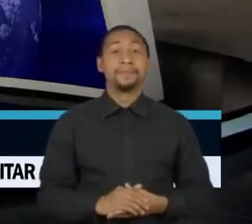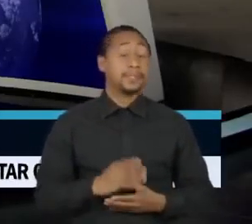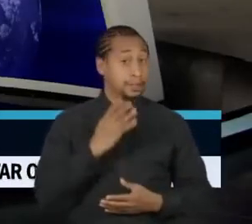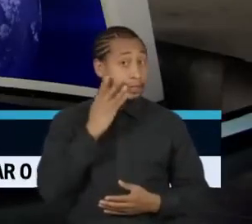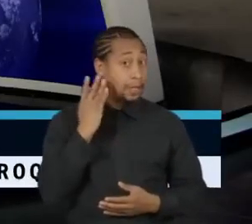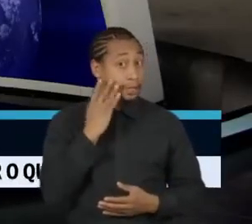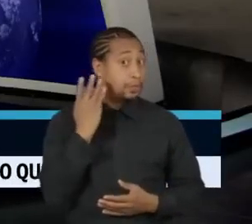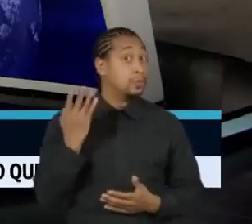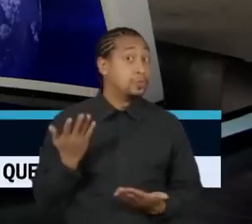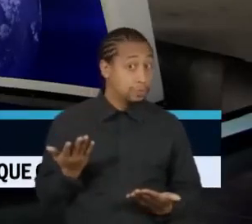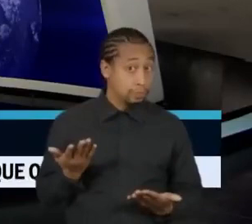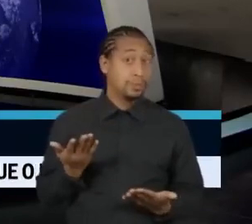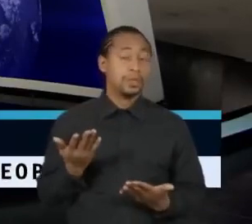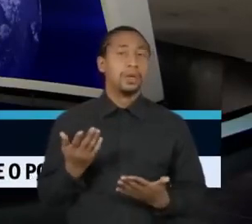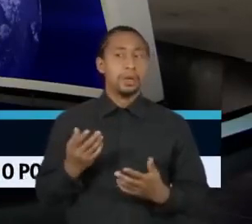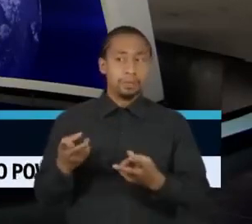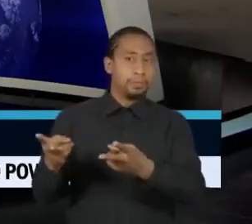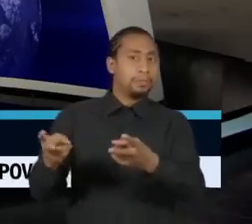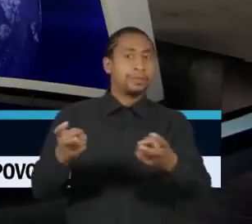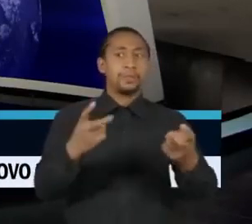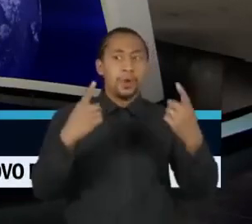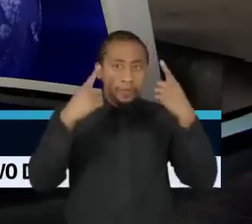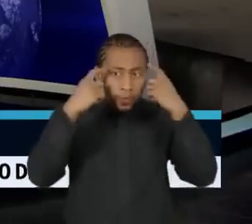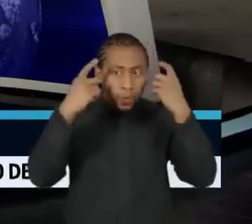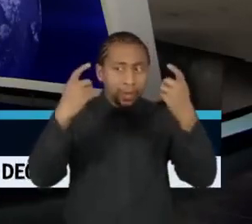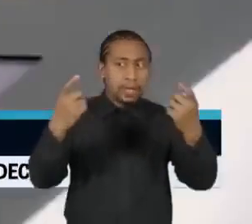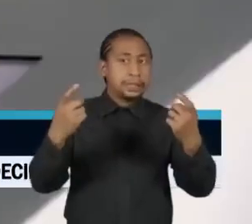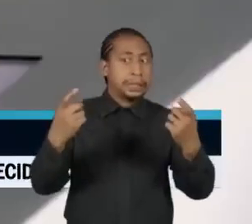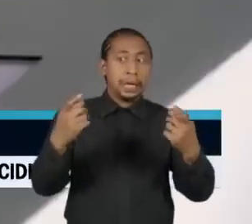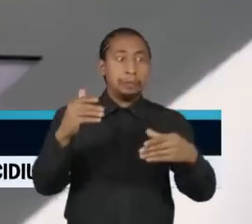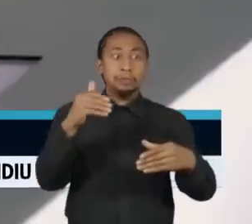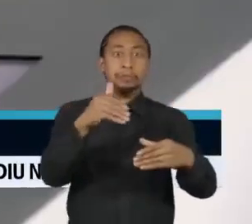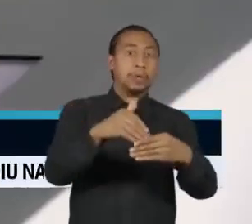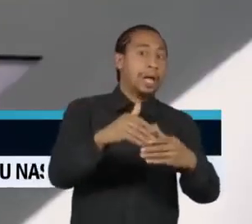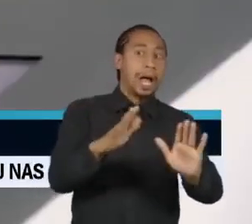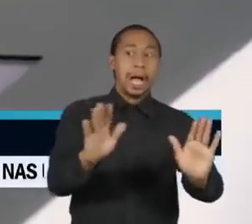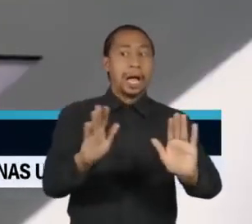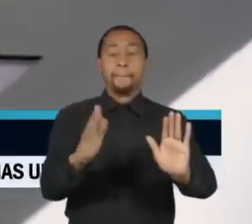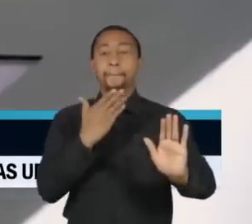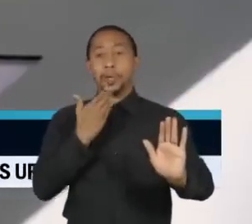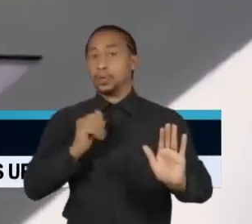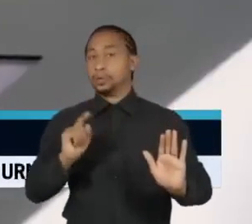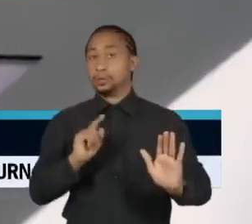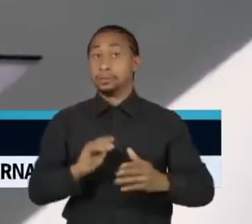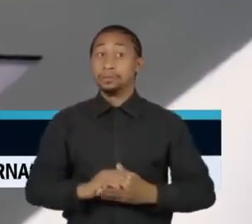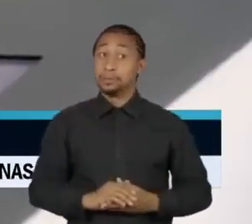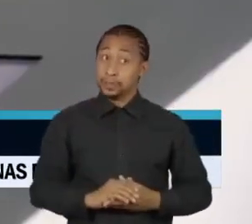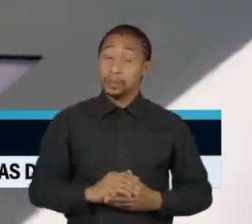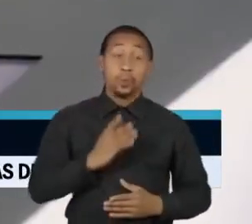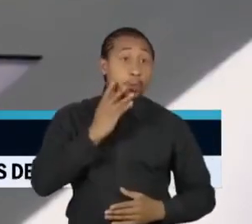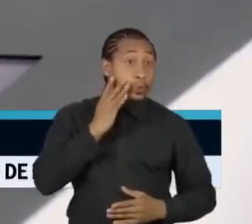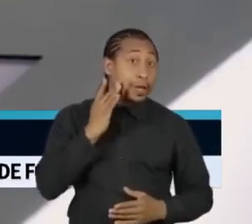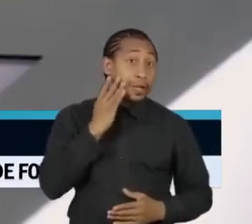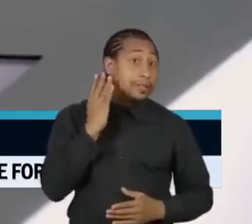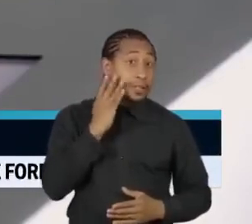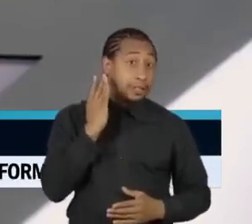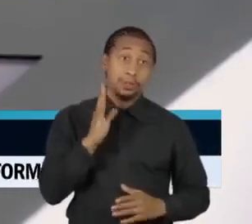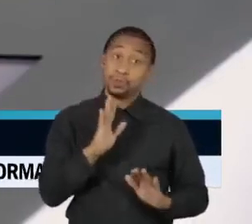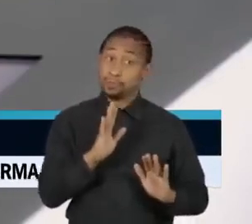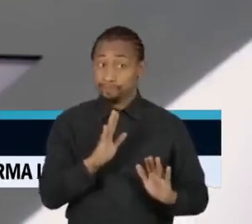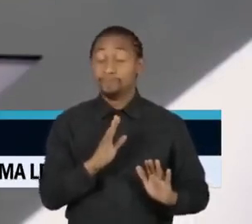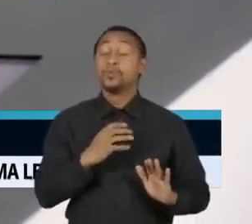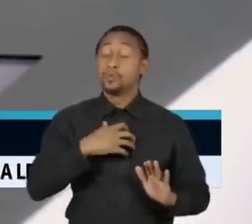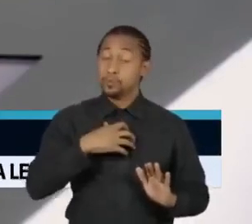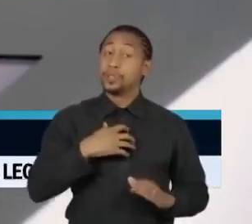entendeu a tempo que essa violência não era o caminho dos votos você sabe que o Tarcísio tem uma diferença de posicionamento em relação a costumes